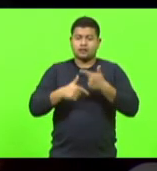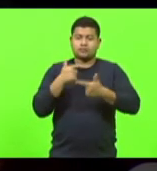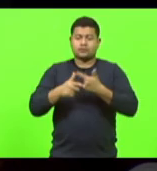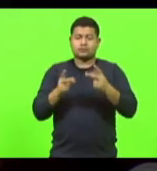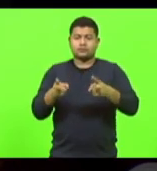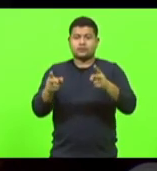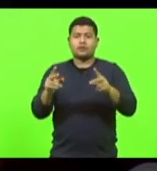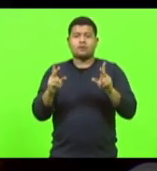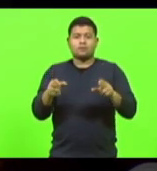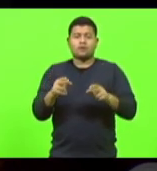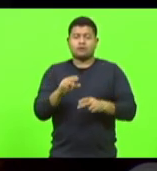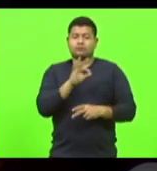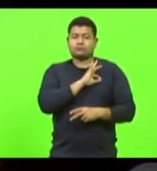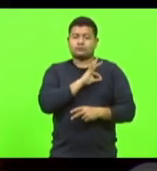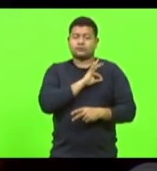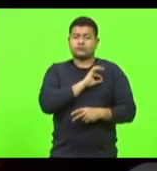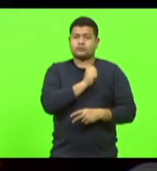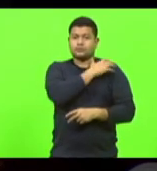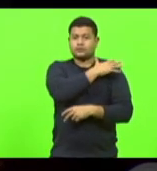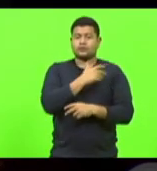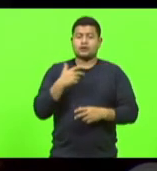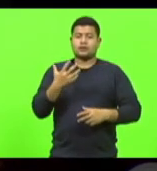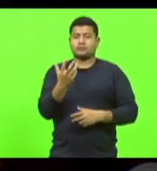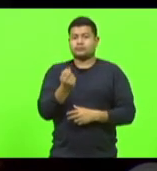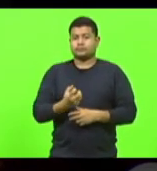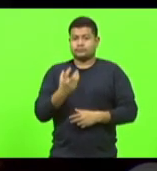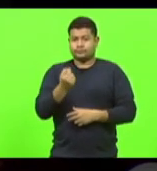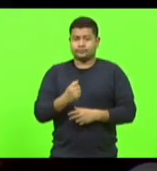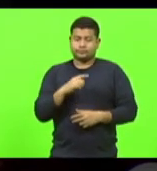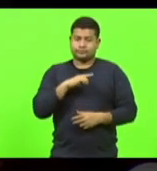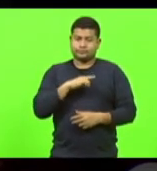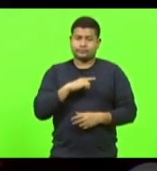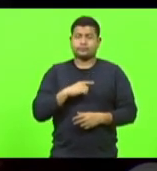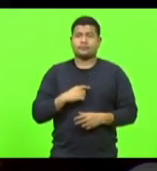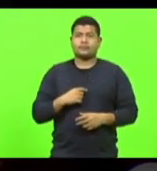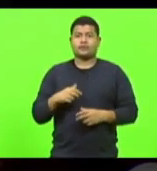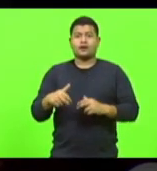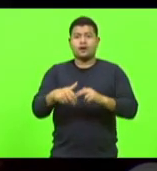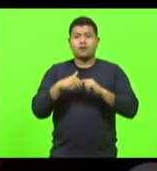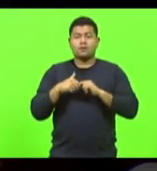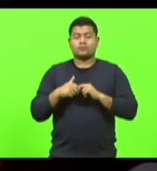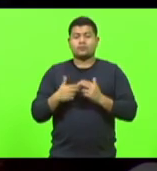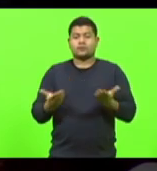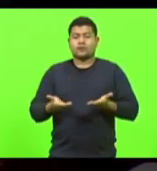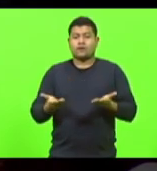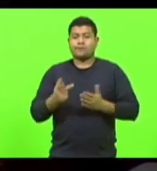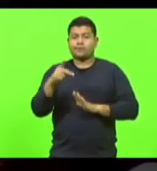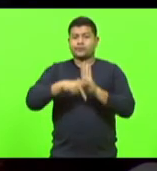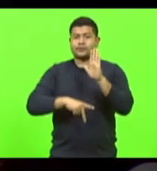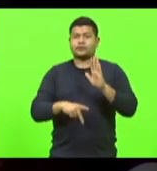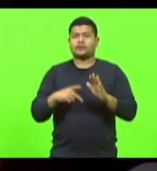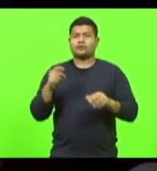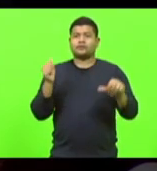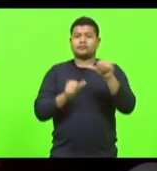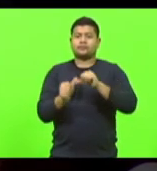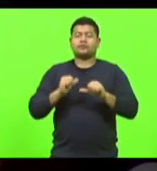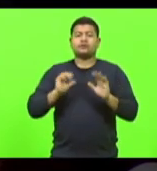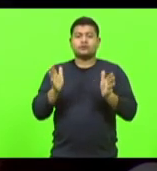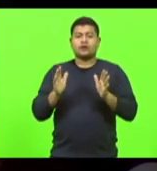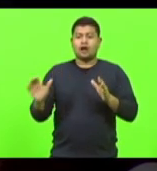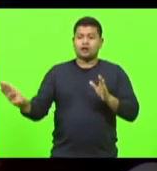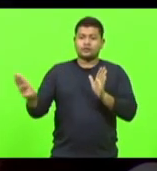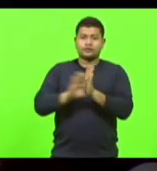Então acho que o projeto da reforma que entrou aqui e o que tá saindo hoje ele evoluiu